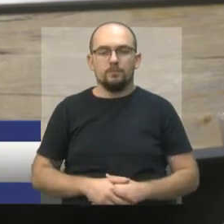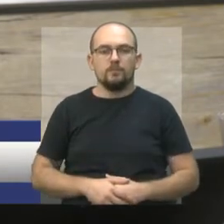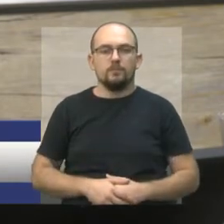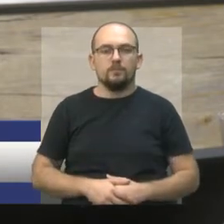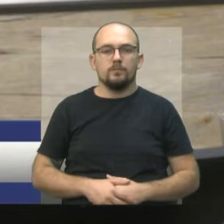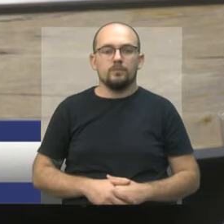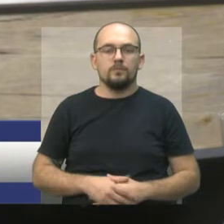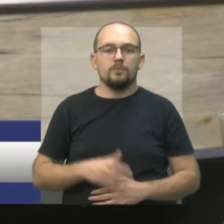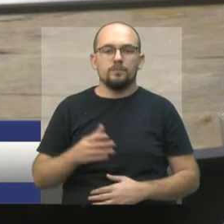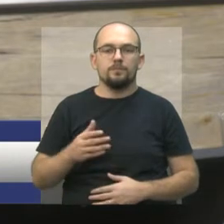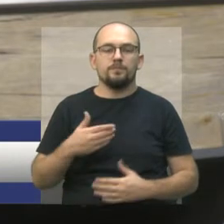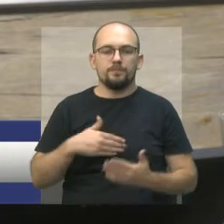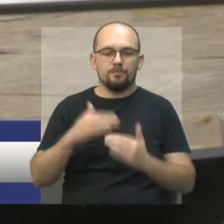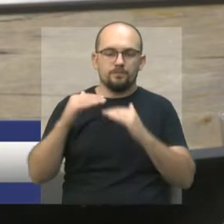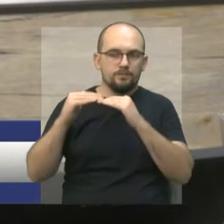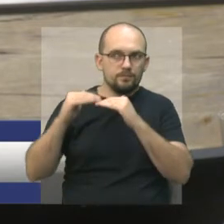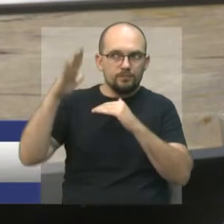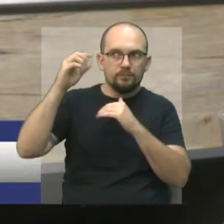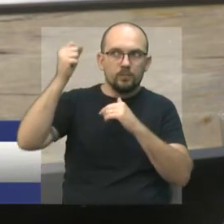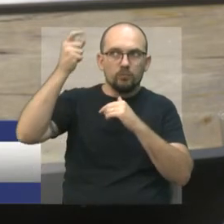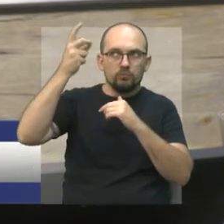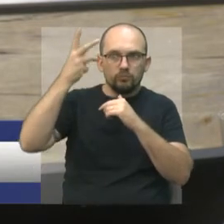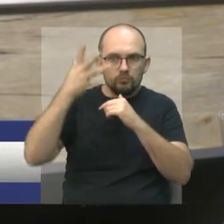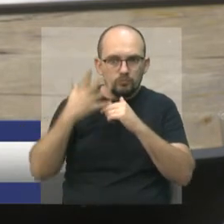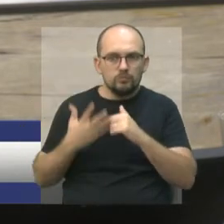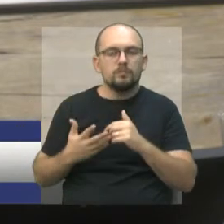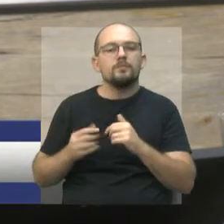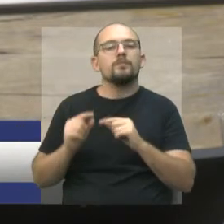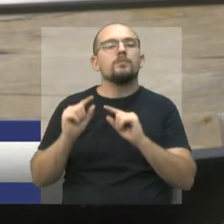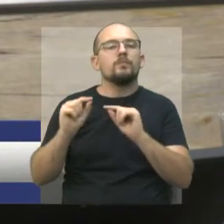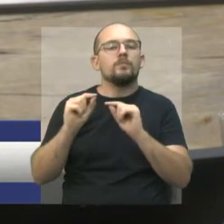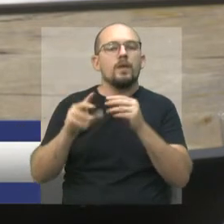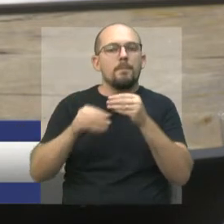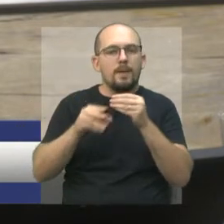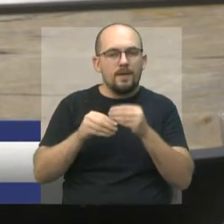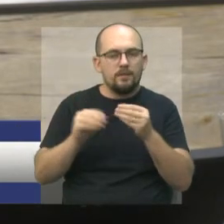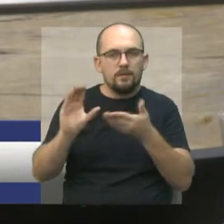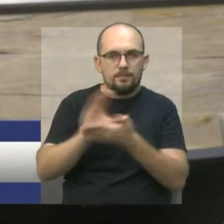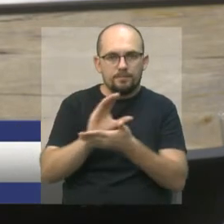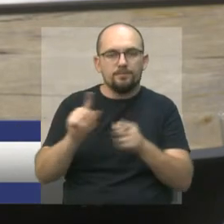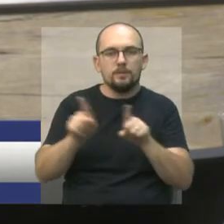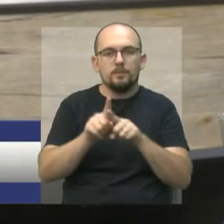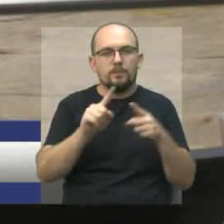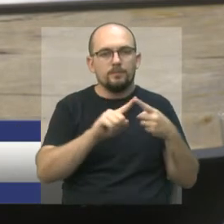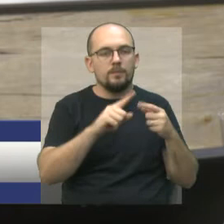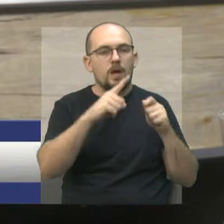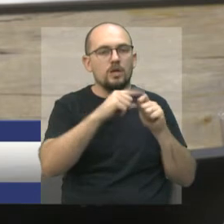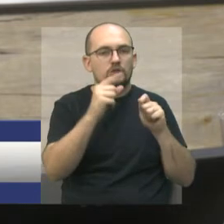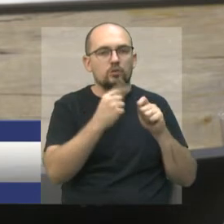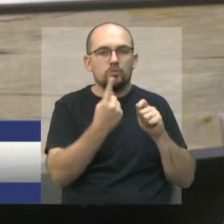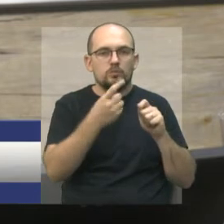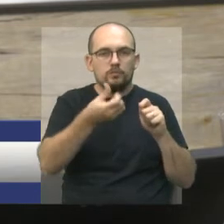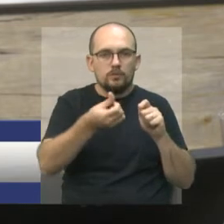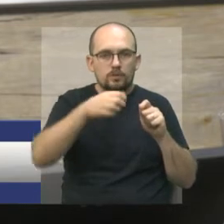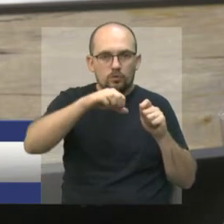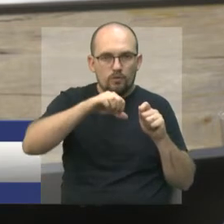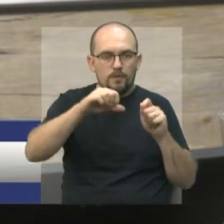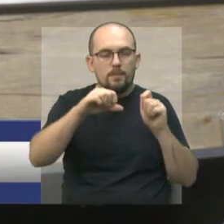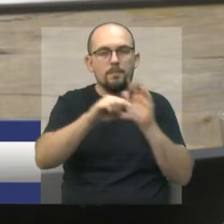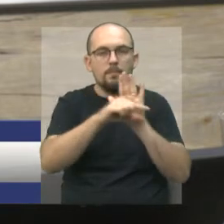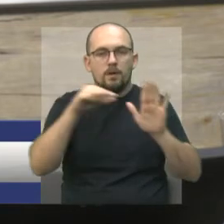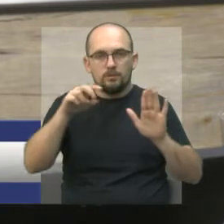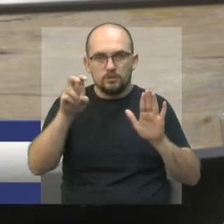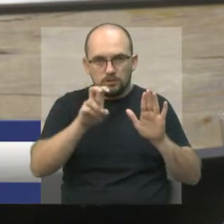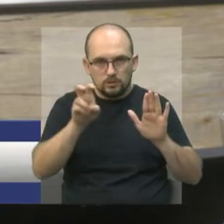Diante das emendas acima analisadas e do previsto no artigo 169, parágrafo 5, combinado